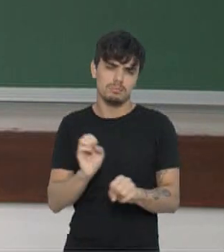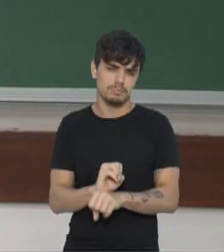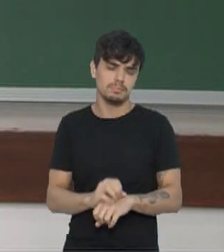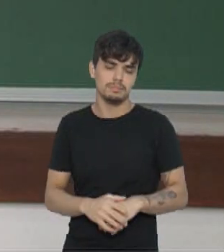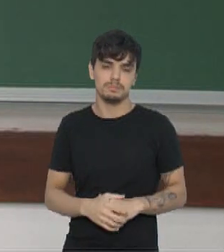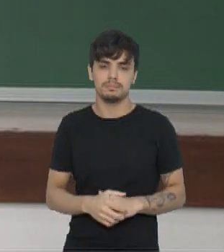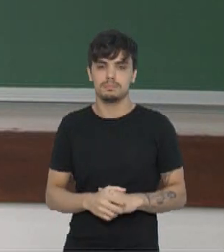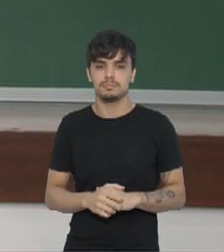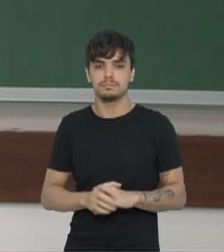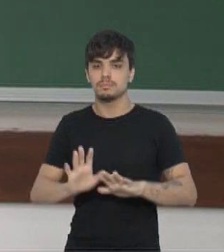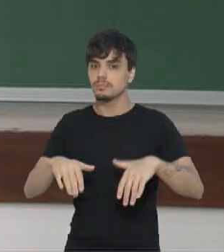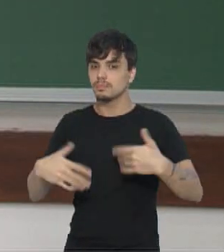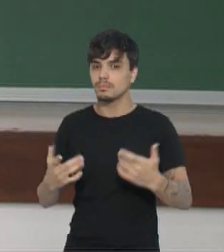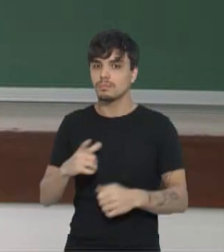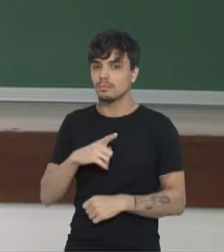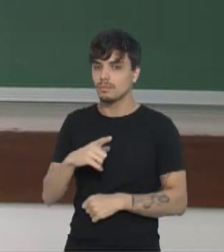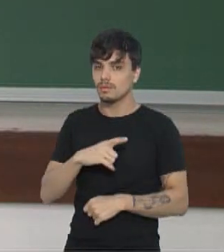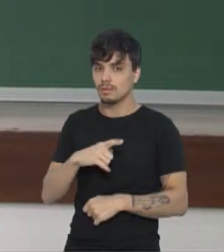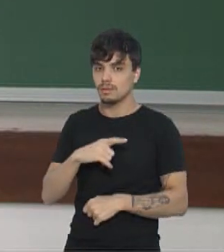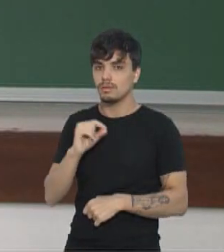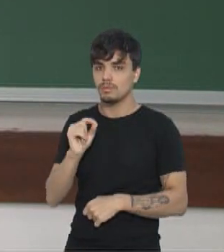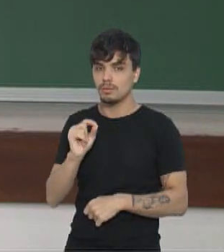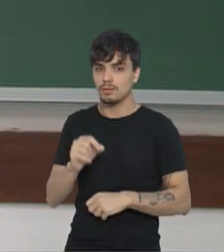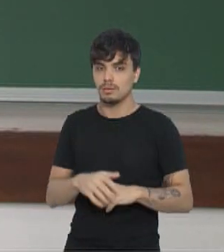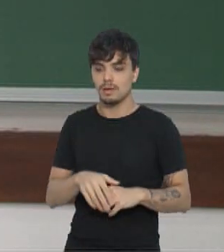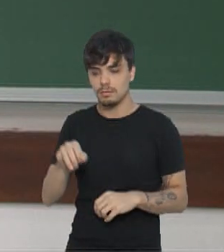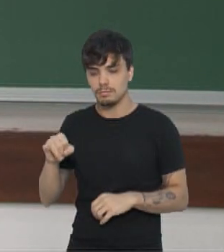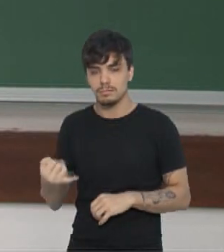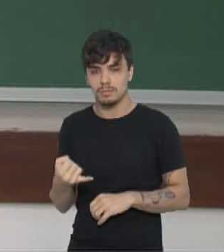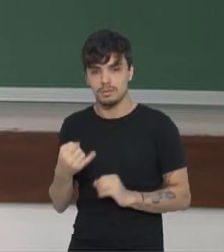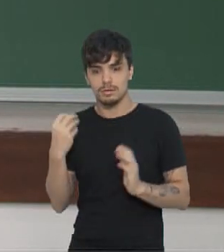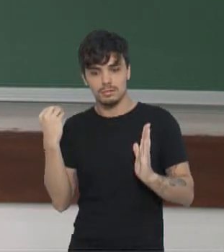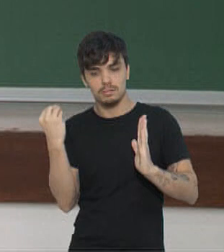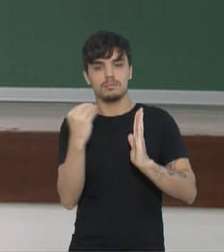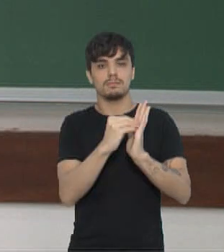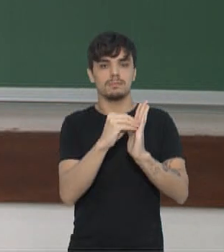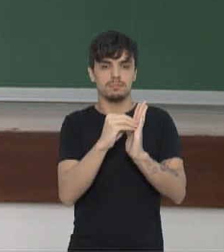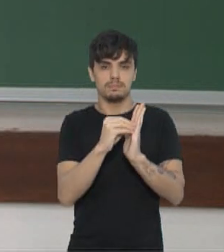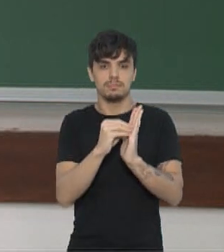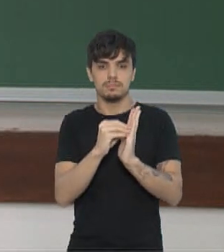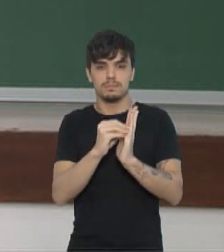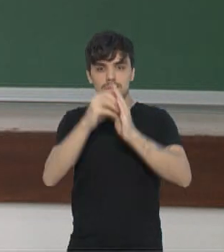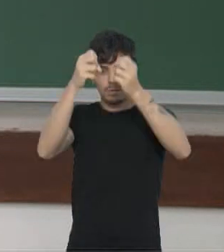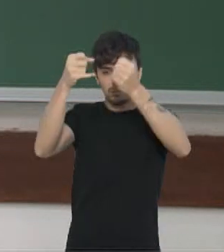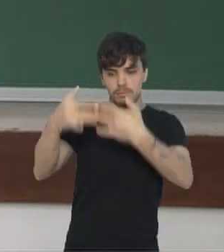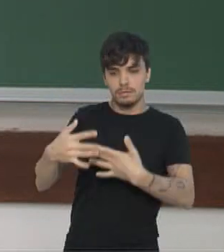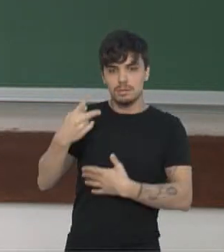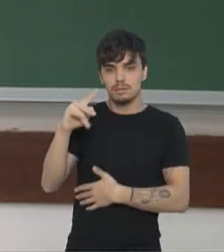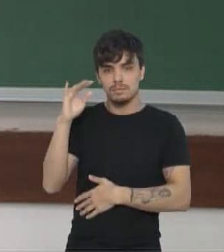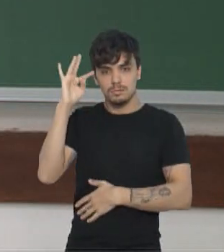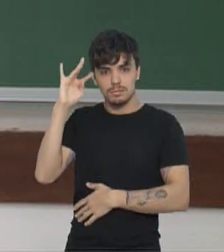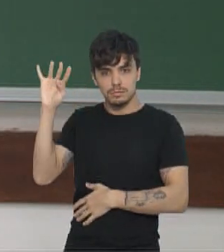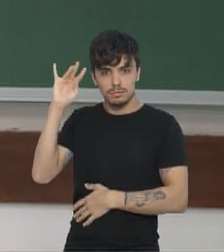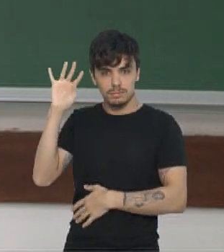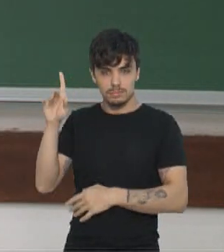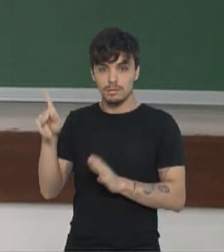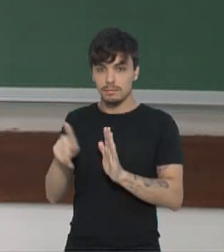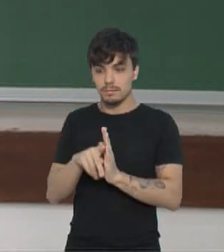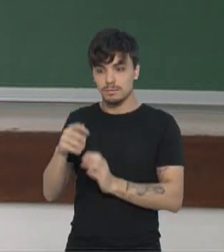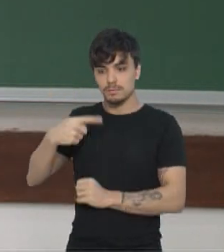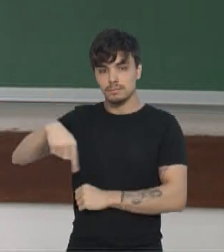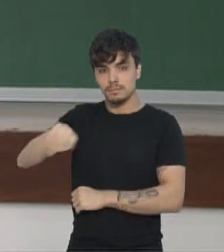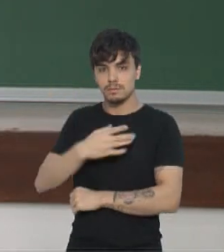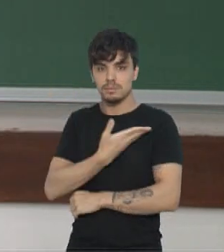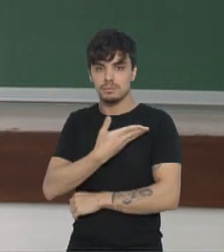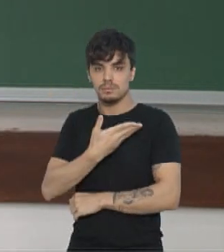ele pôde ter a ousadia de publicar e explicar as suas teorias para os seus